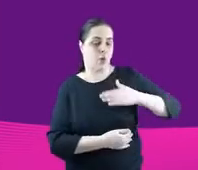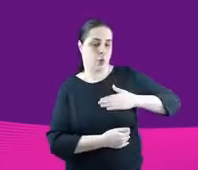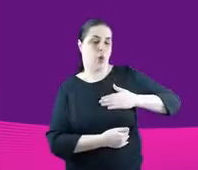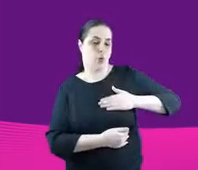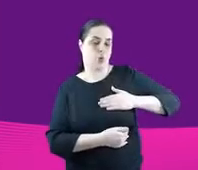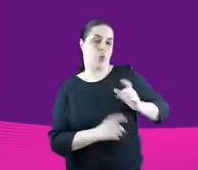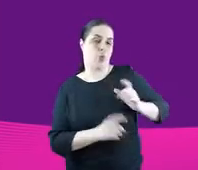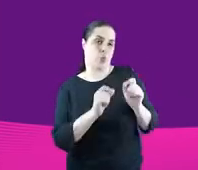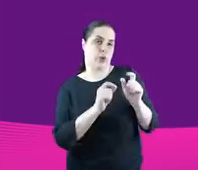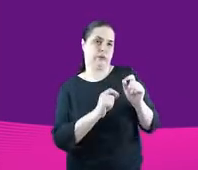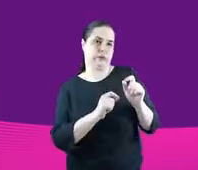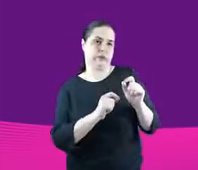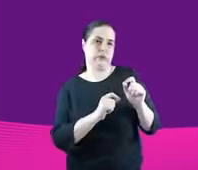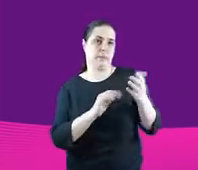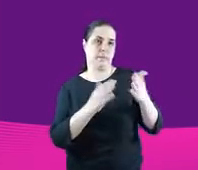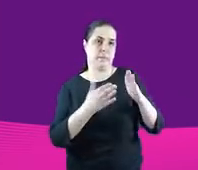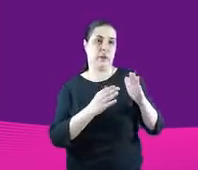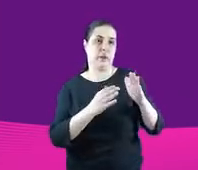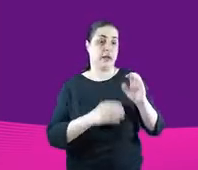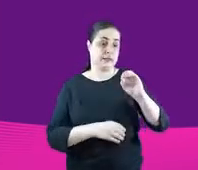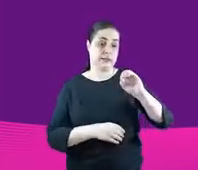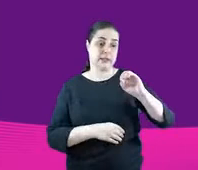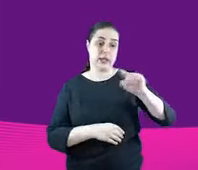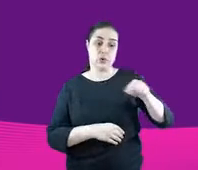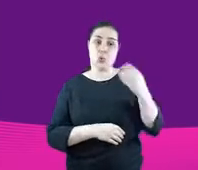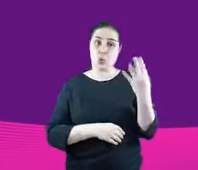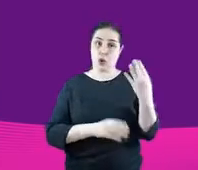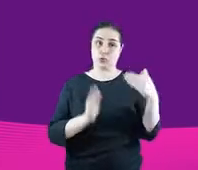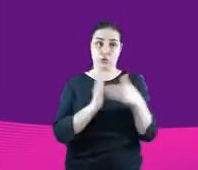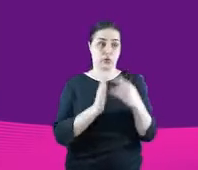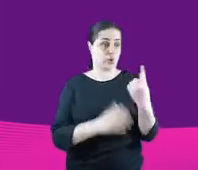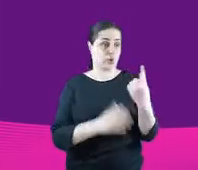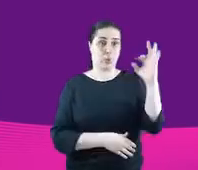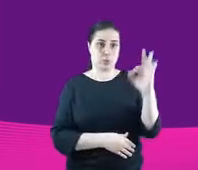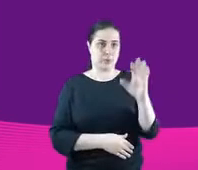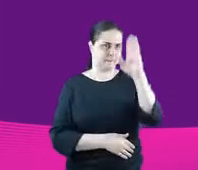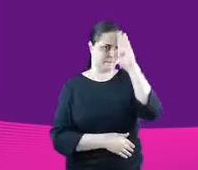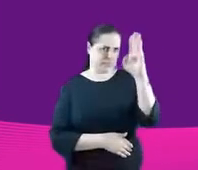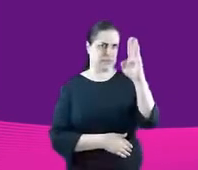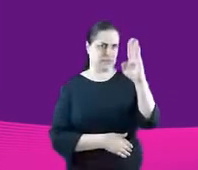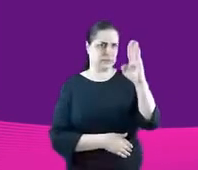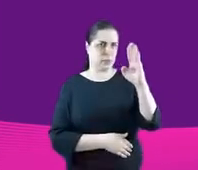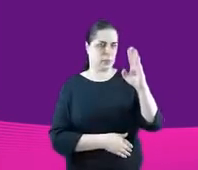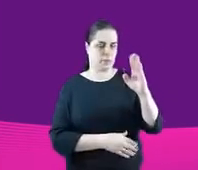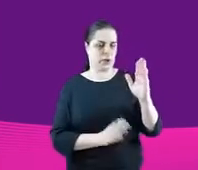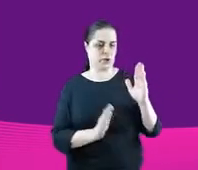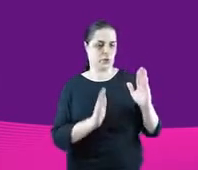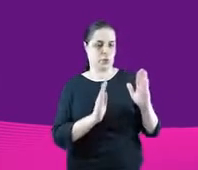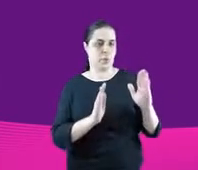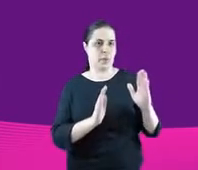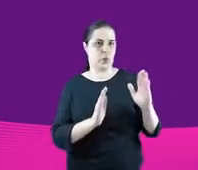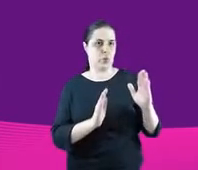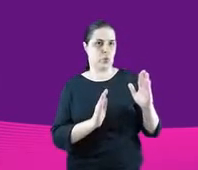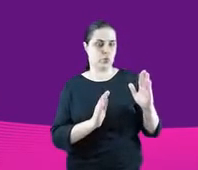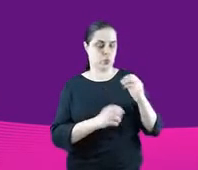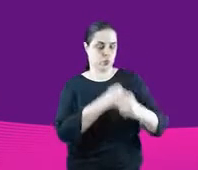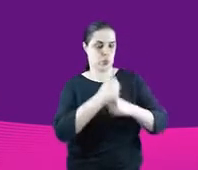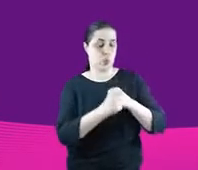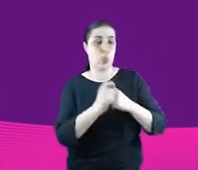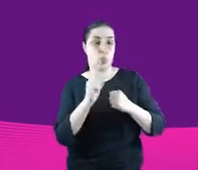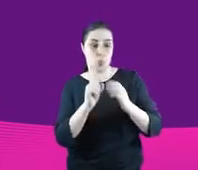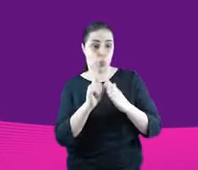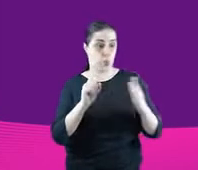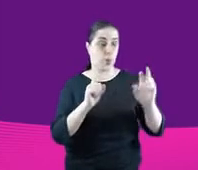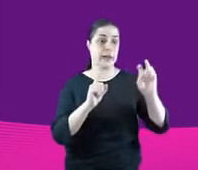torno de 0,4% a 1%, acontecendo principalmente nos primeiros 5 anos. Tá? Decorrente